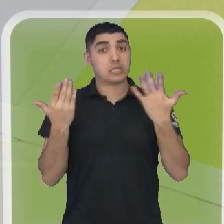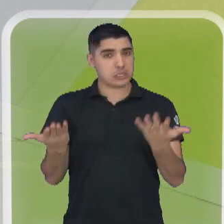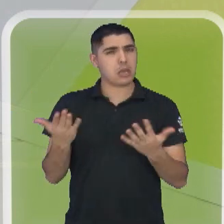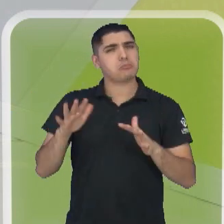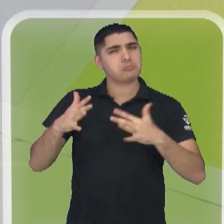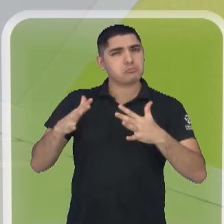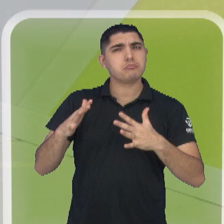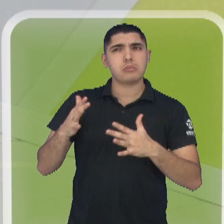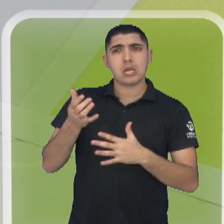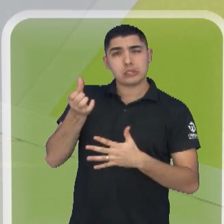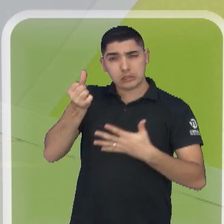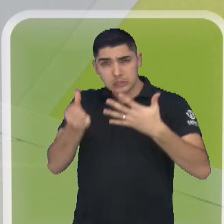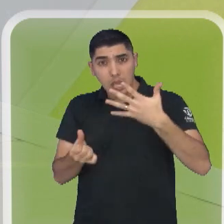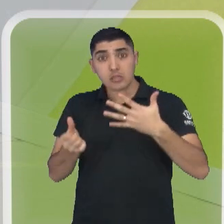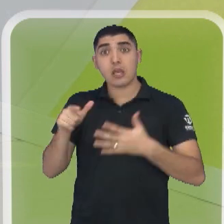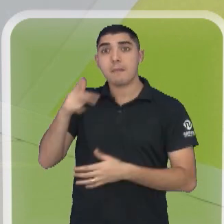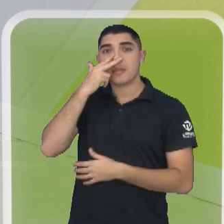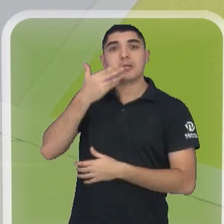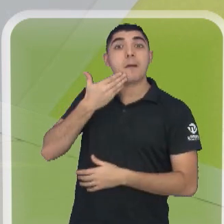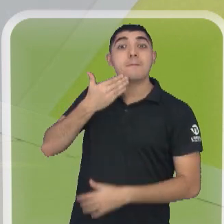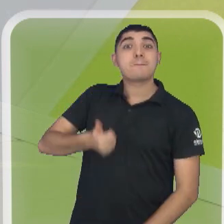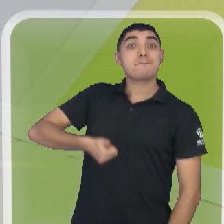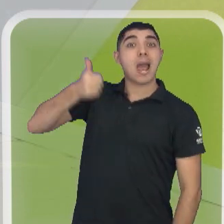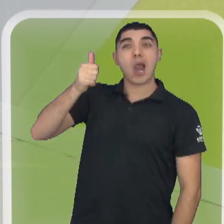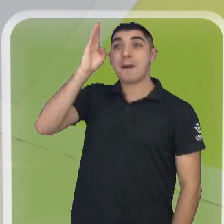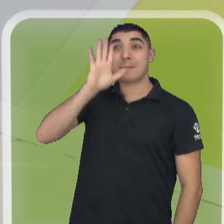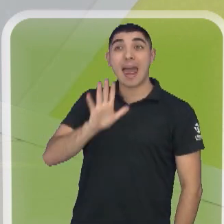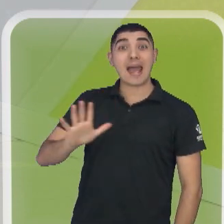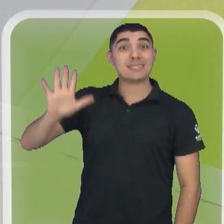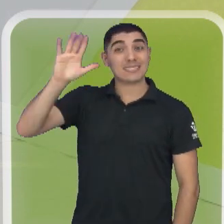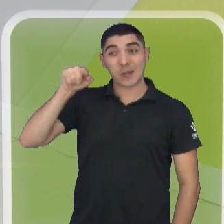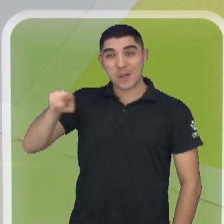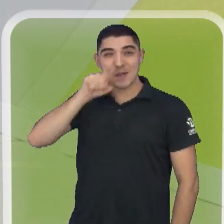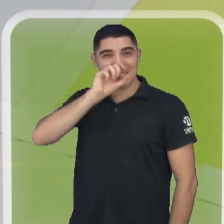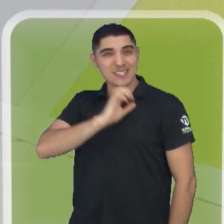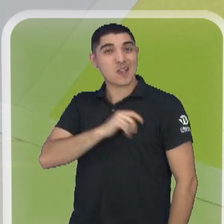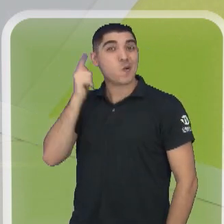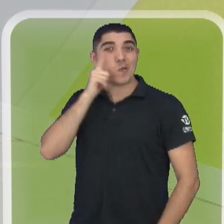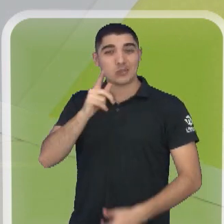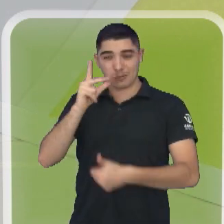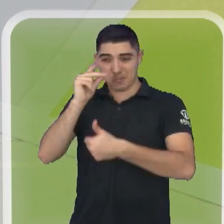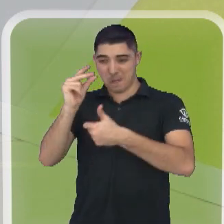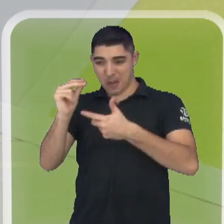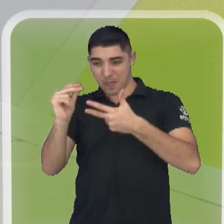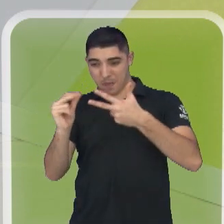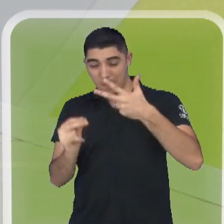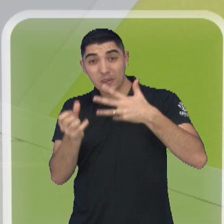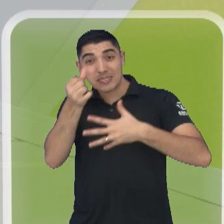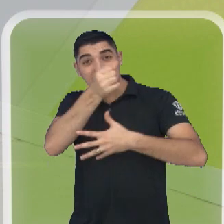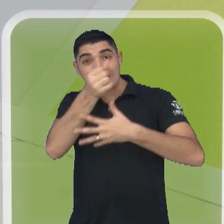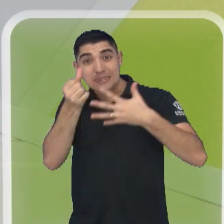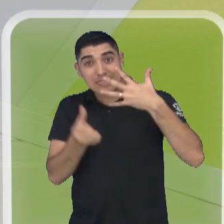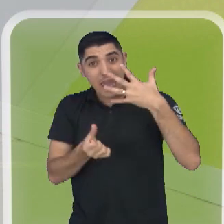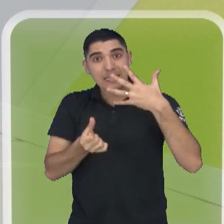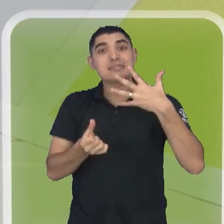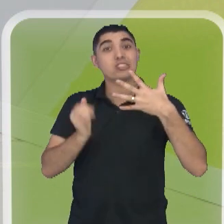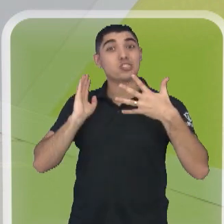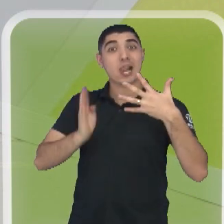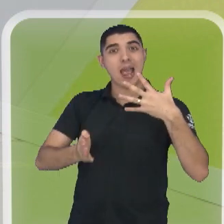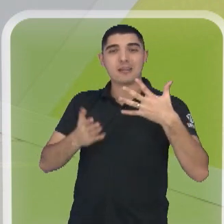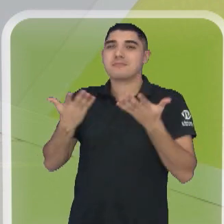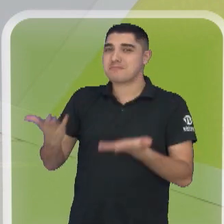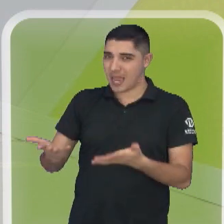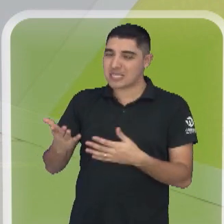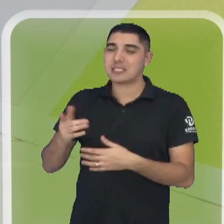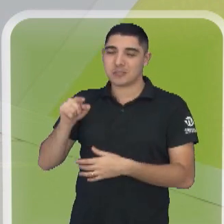últimos 6 jogos é o melhor time do Brasil, esse São José, conquistando 6 vitórias seguidas. Não sei se tem alguém que venceu 6 seguidas também, mas São José